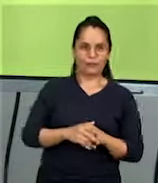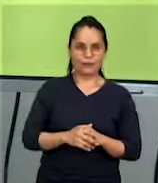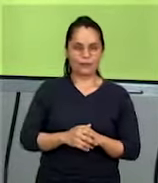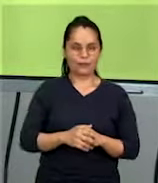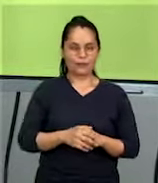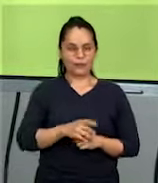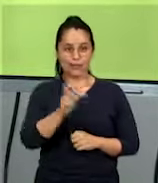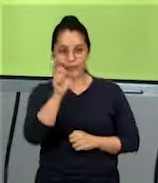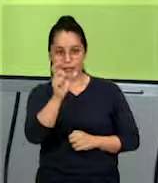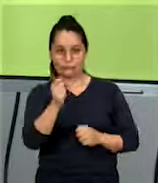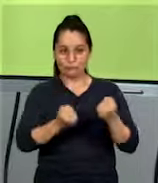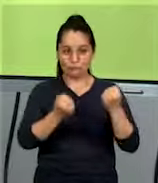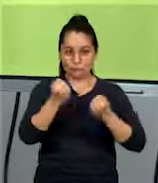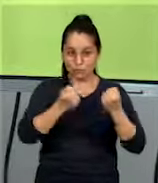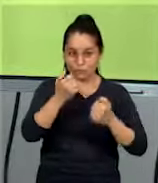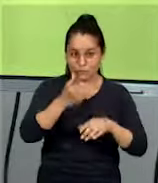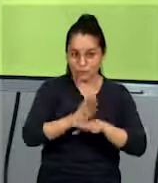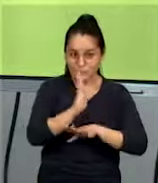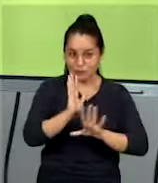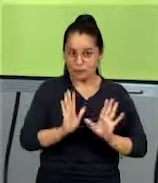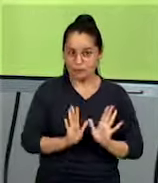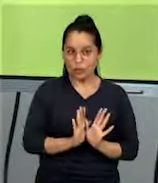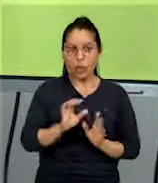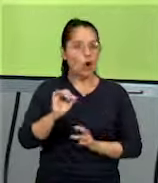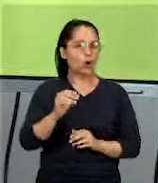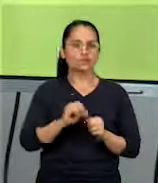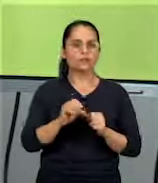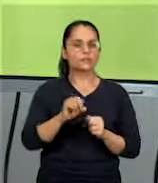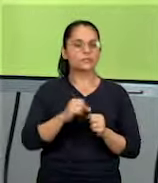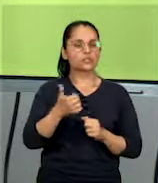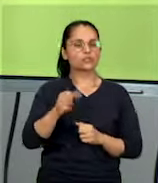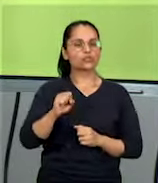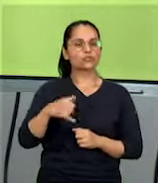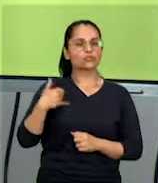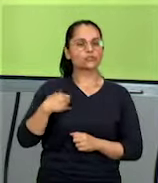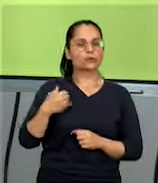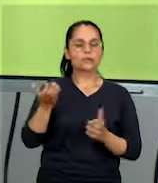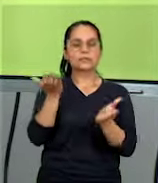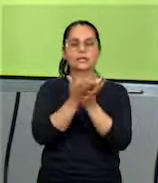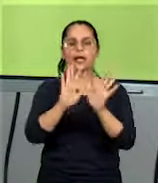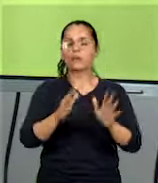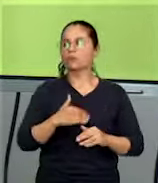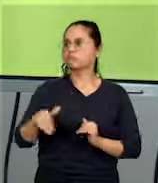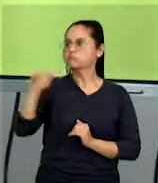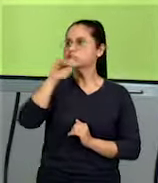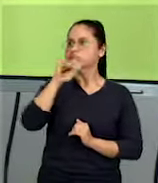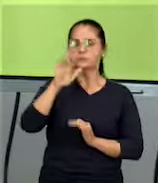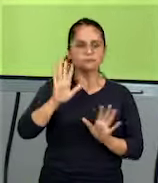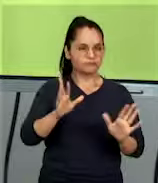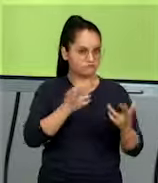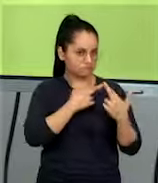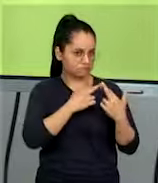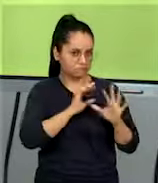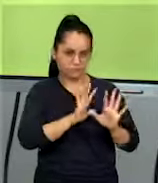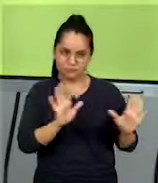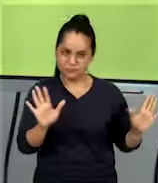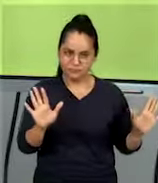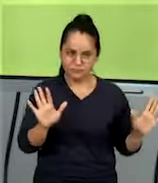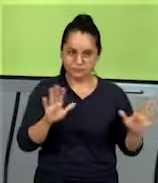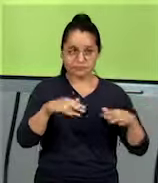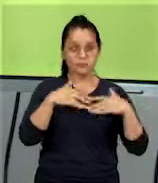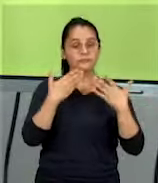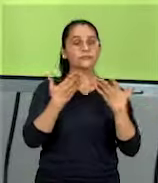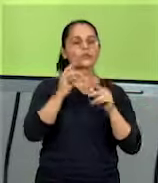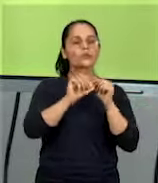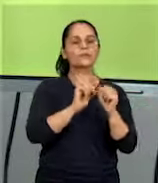de motorista, ou é mais fácil simplesmente fazer 18 anos e falar, sou maior de idade. Pois é.